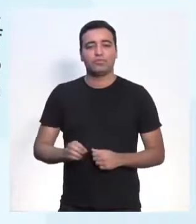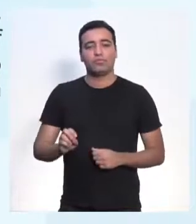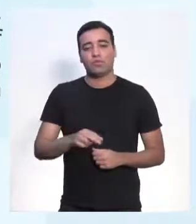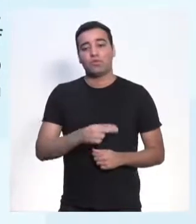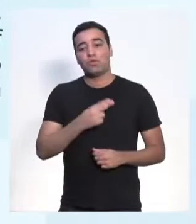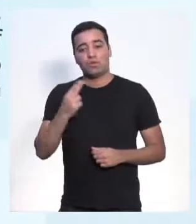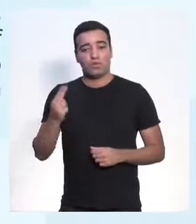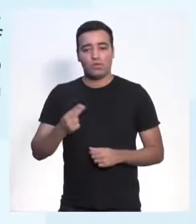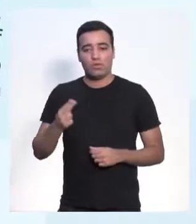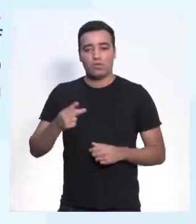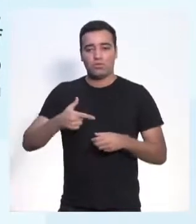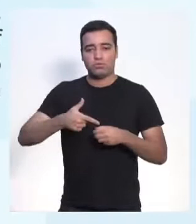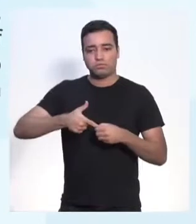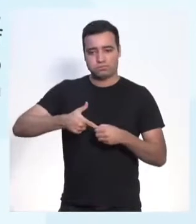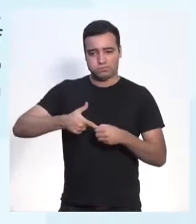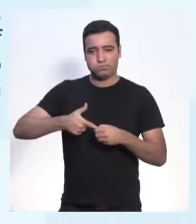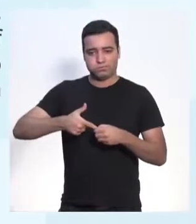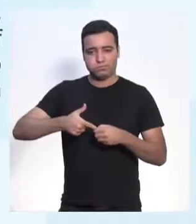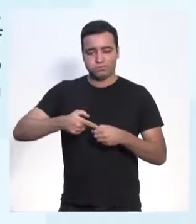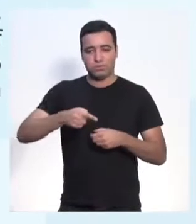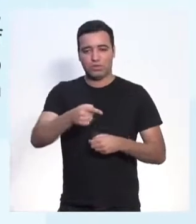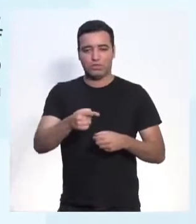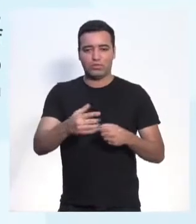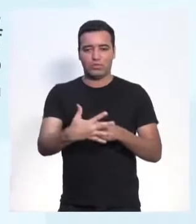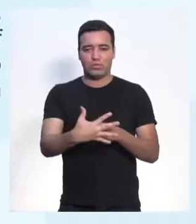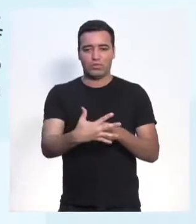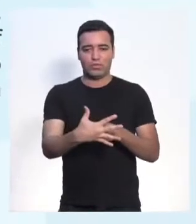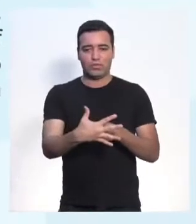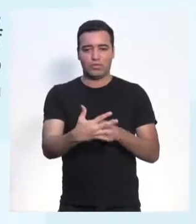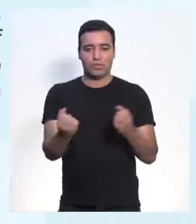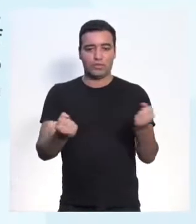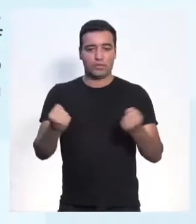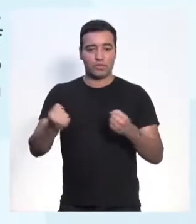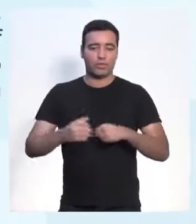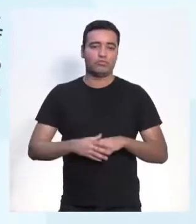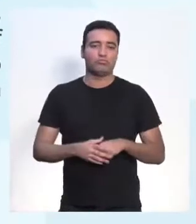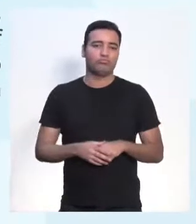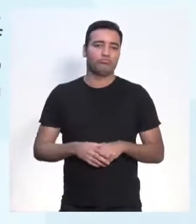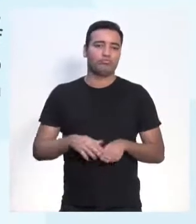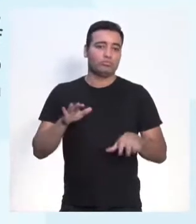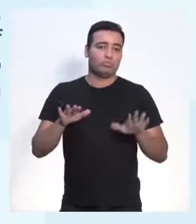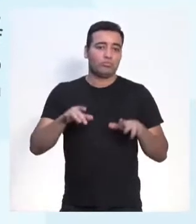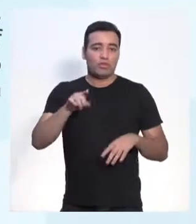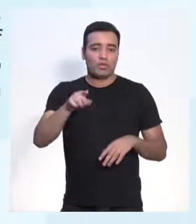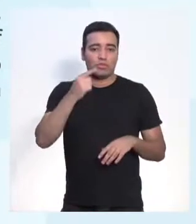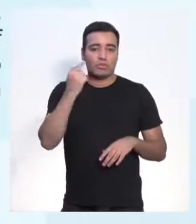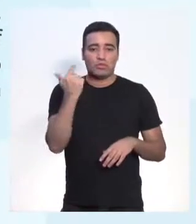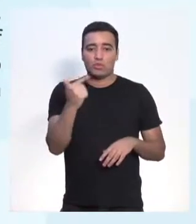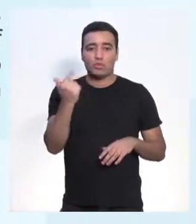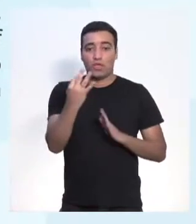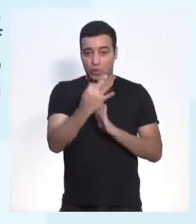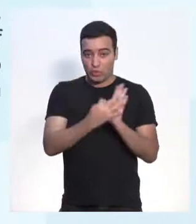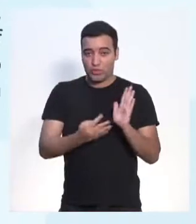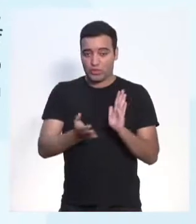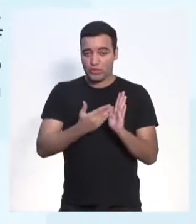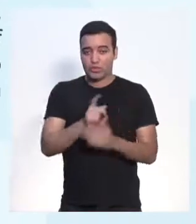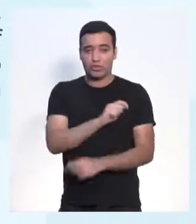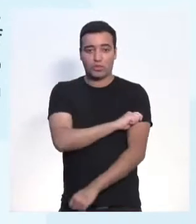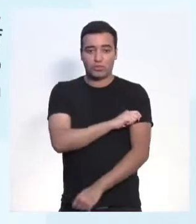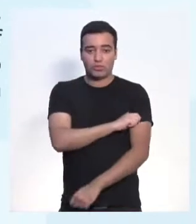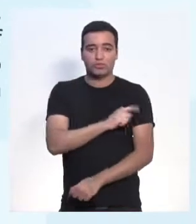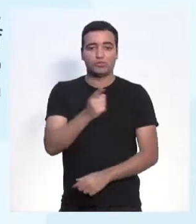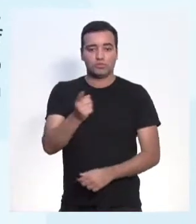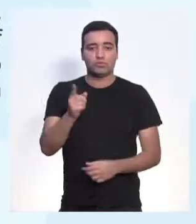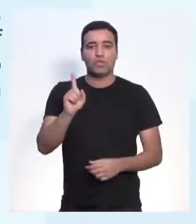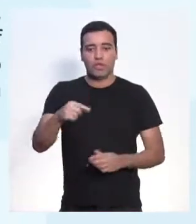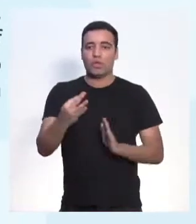Ou gasolina no motor de um carro. Então dei print aí do texto, se você não tiver o texto agora, não tiver o texto no caderno do aluno, certo?